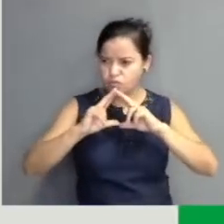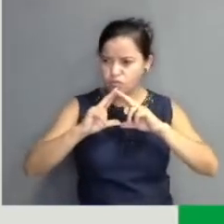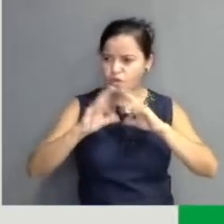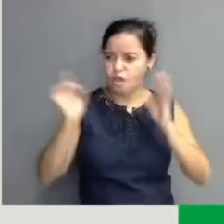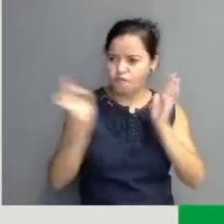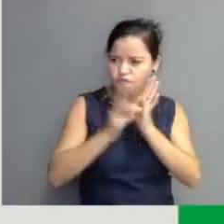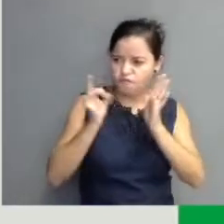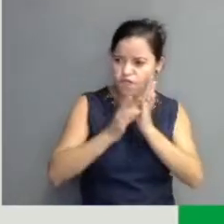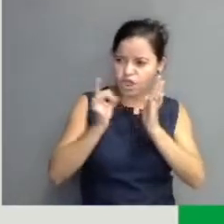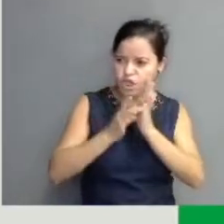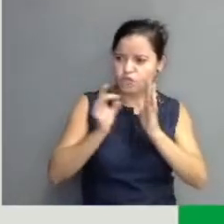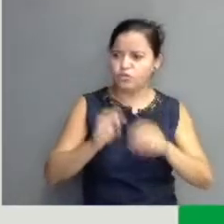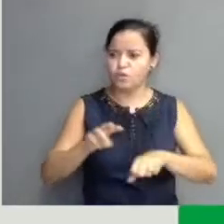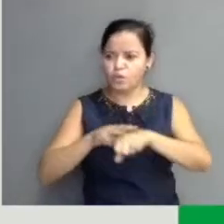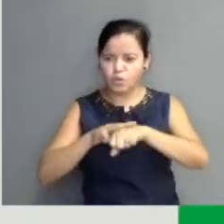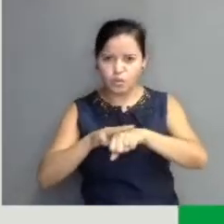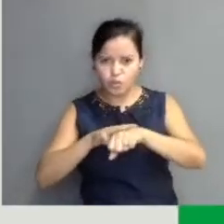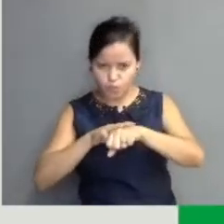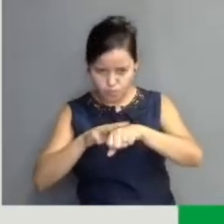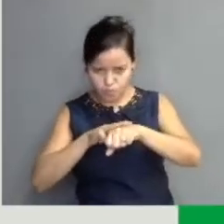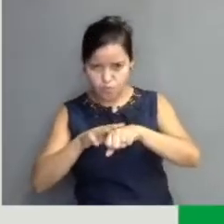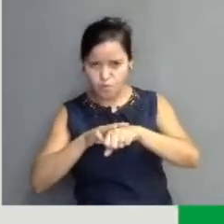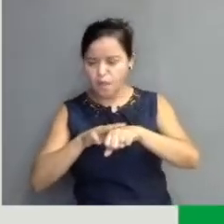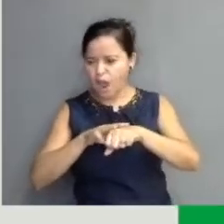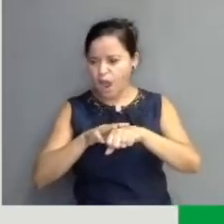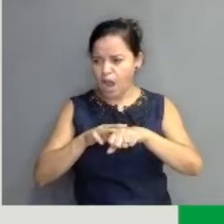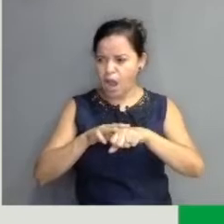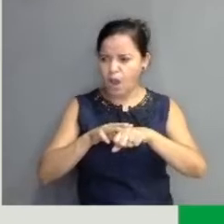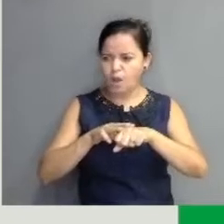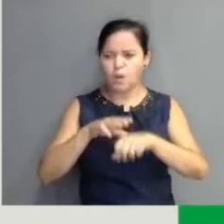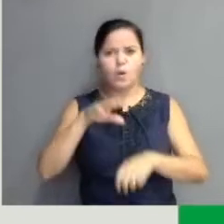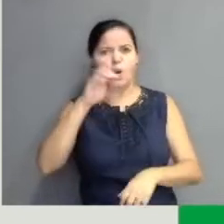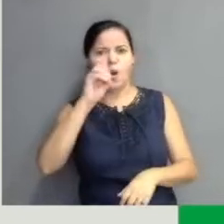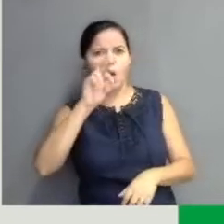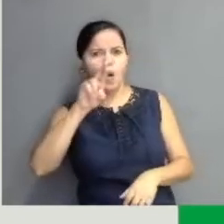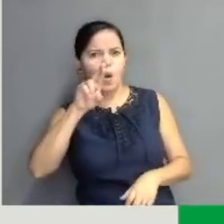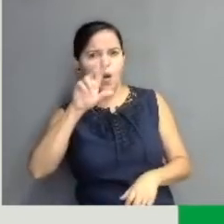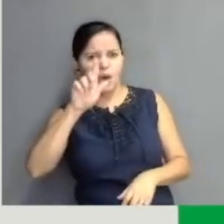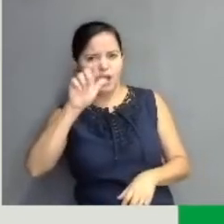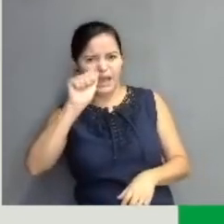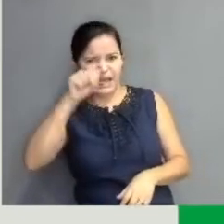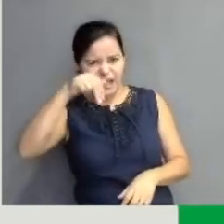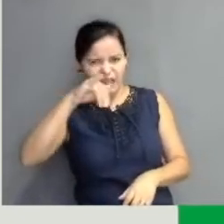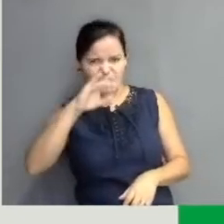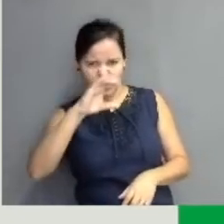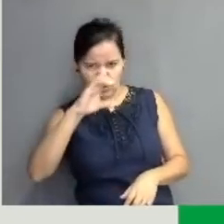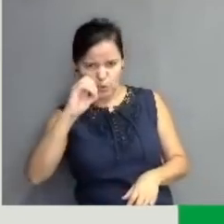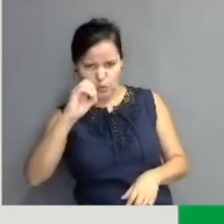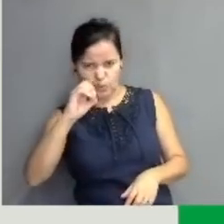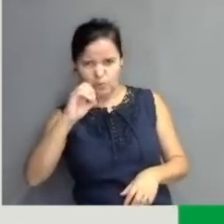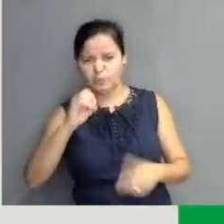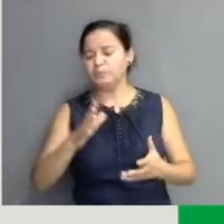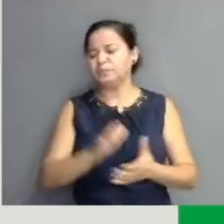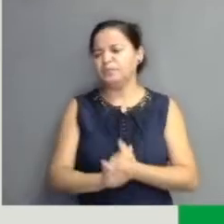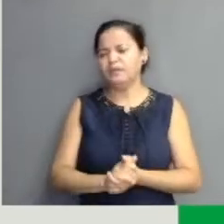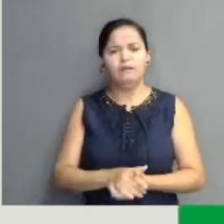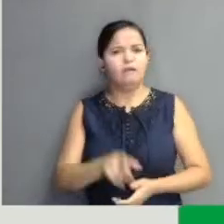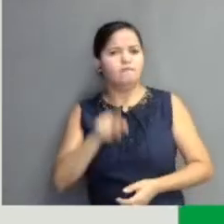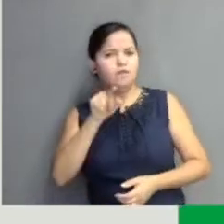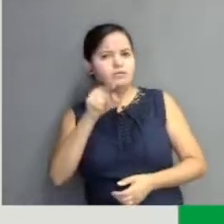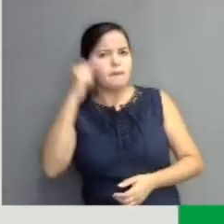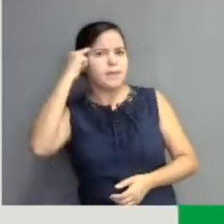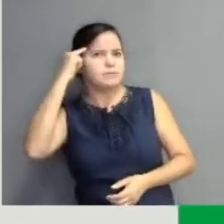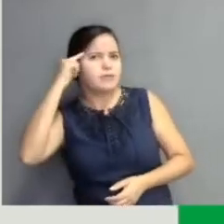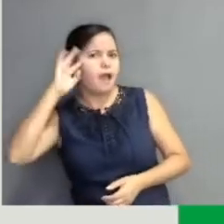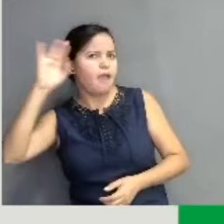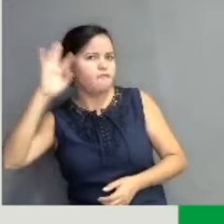seria o material orgânico. Se você tiver o cuidado, se você tiver esse olhar crítico